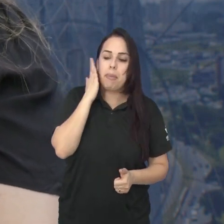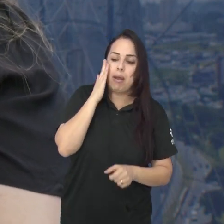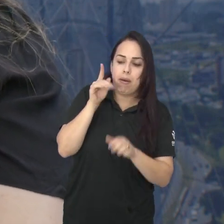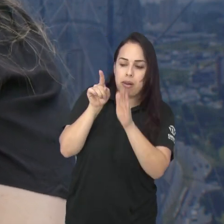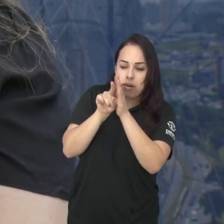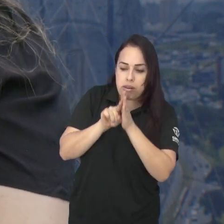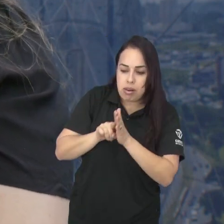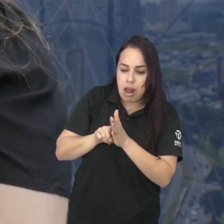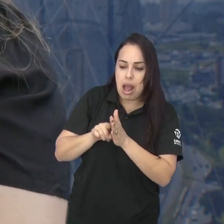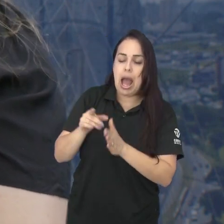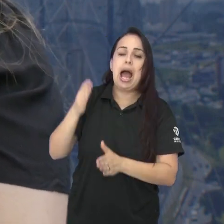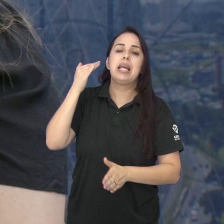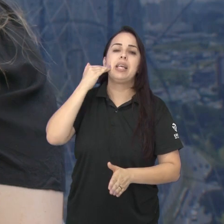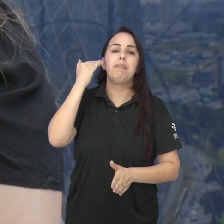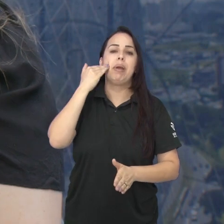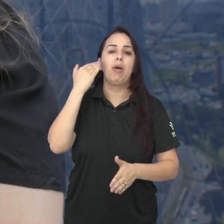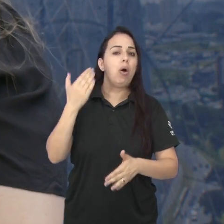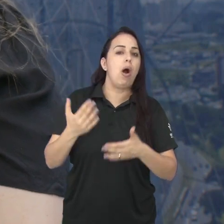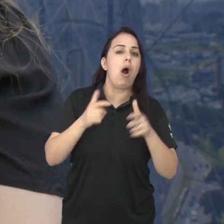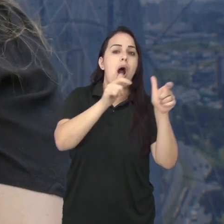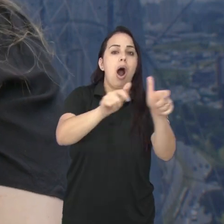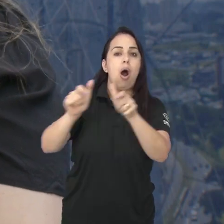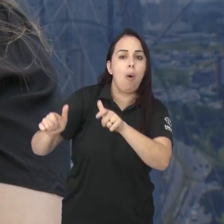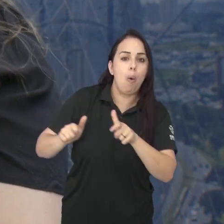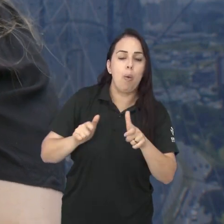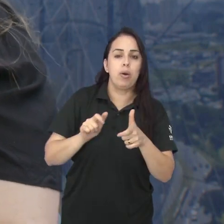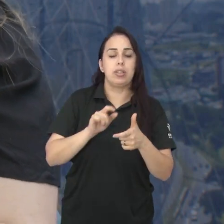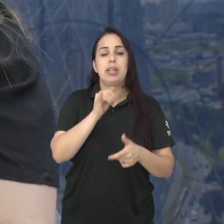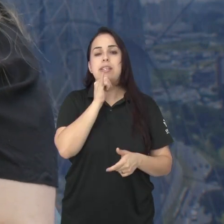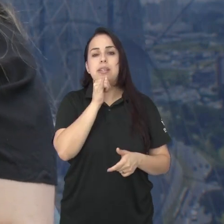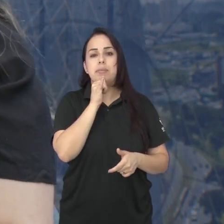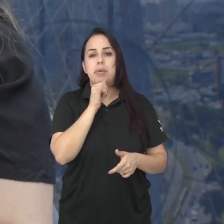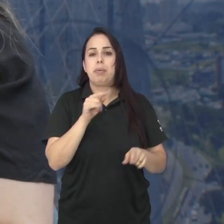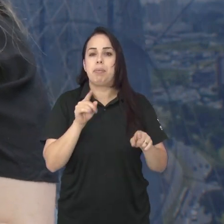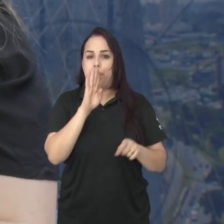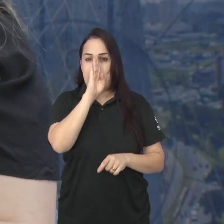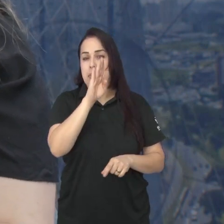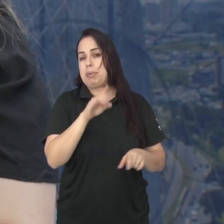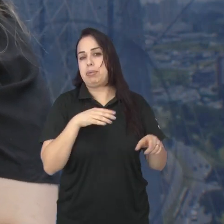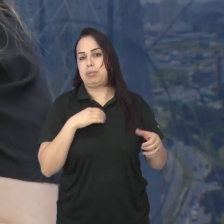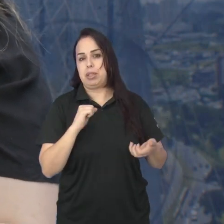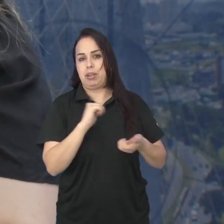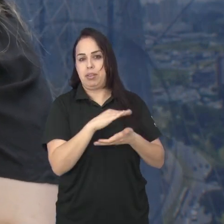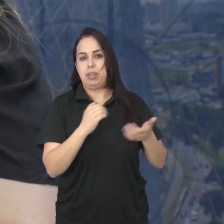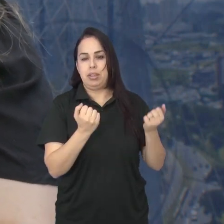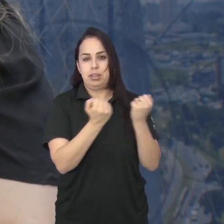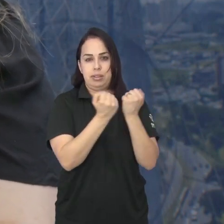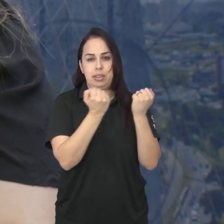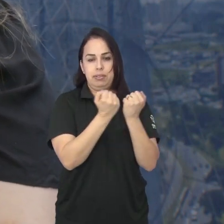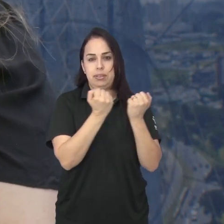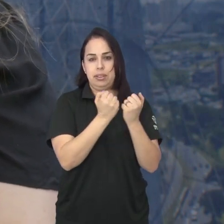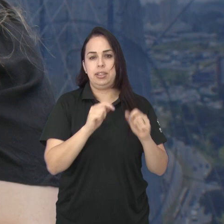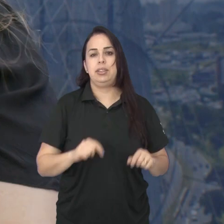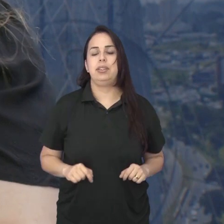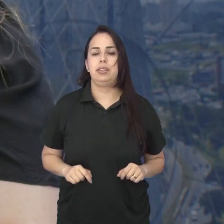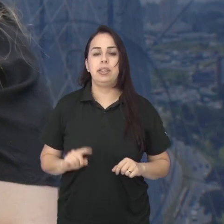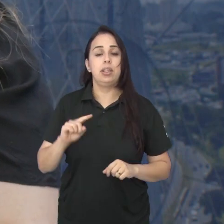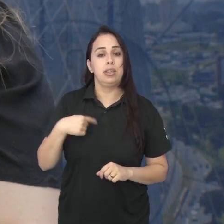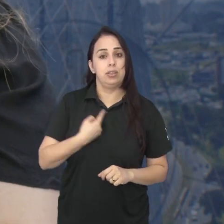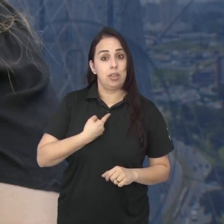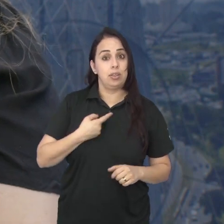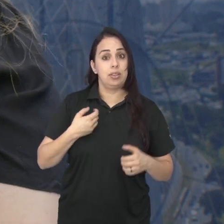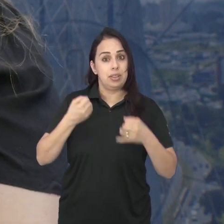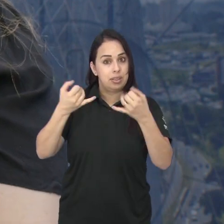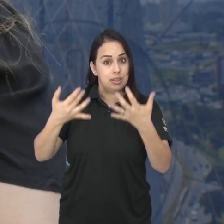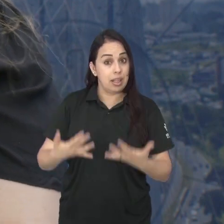decisão de fazer um contingenciamento, por exemplo, no caso da Defesa Civil. Então, sempre o que a gente fala,